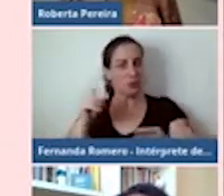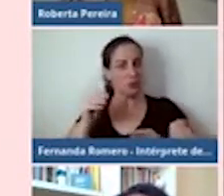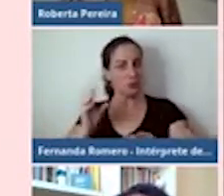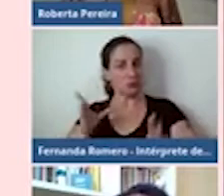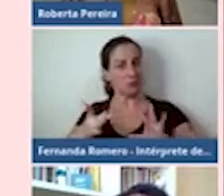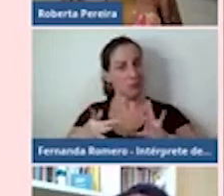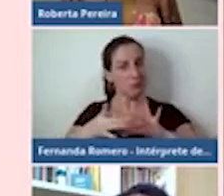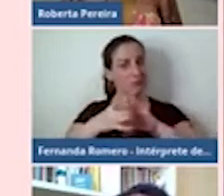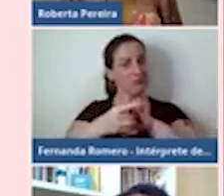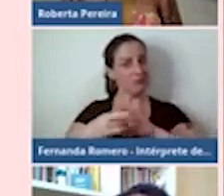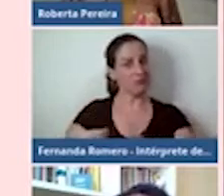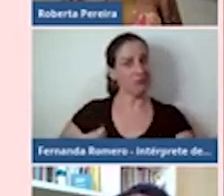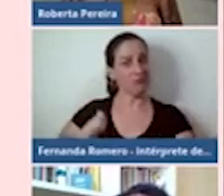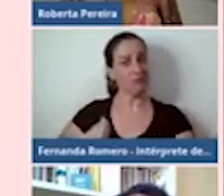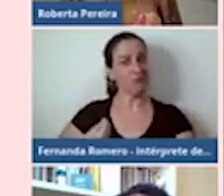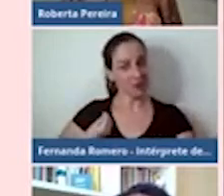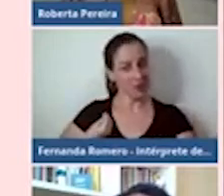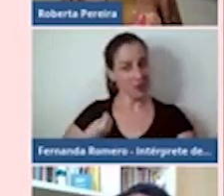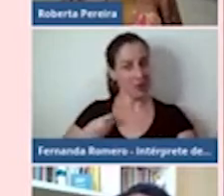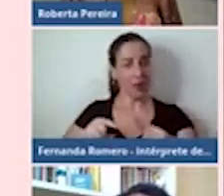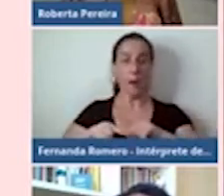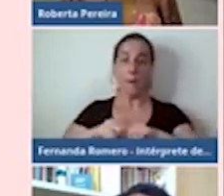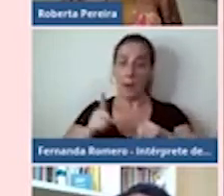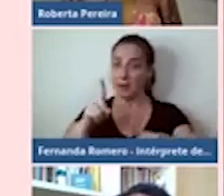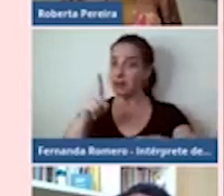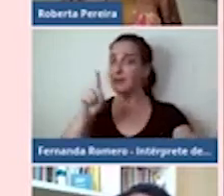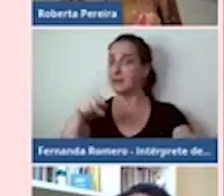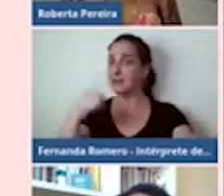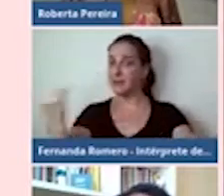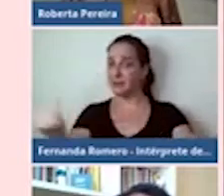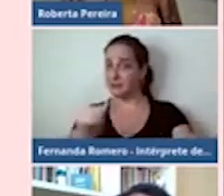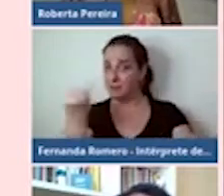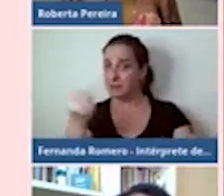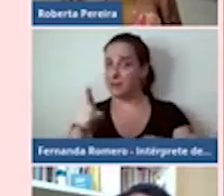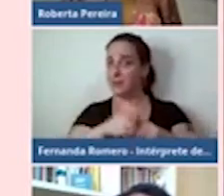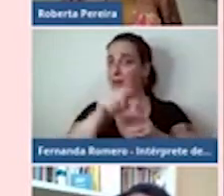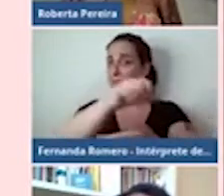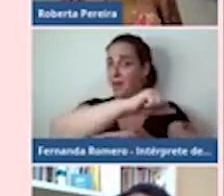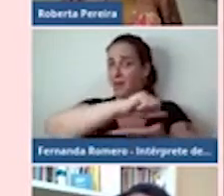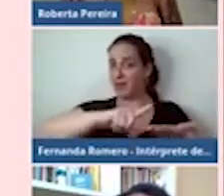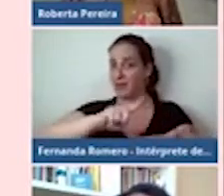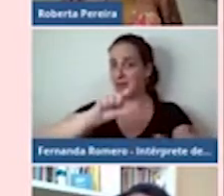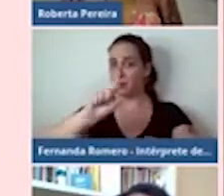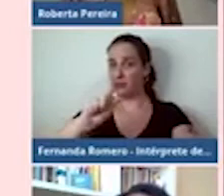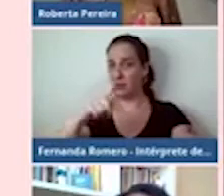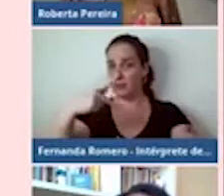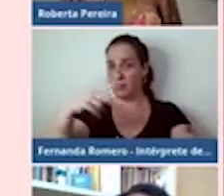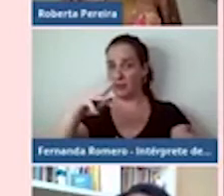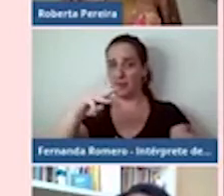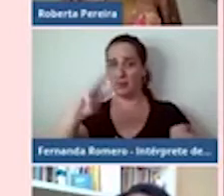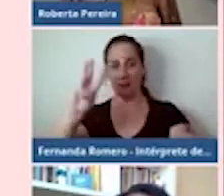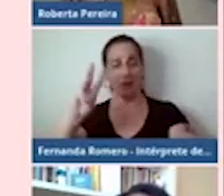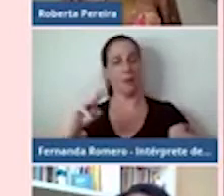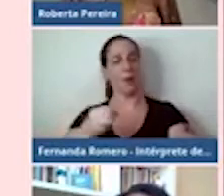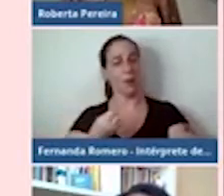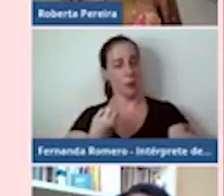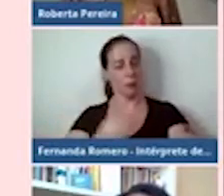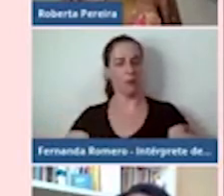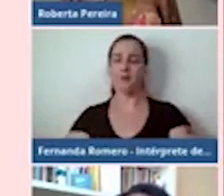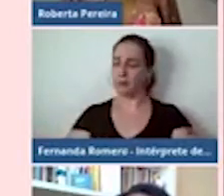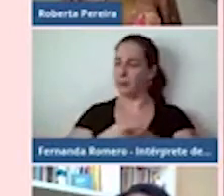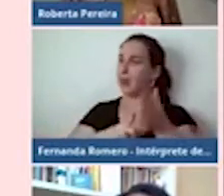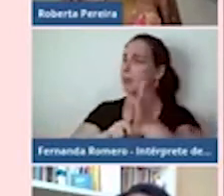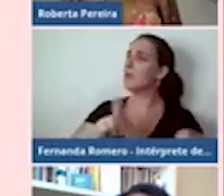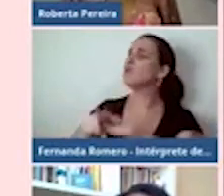né? Mas que para elas fazem toda a diferença, e para a avaliação do GPTW também faz toda a diferença. Aí a gente pergunta, onde é que estão